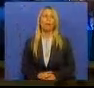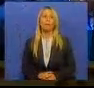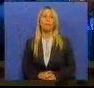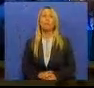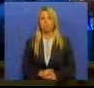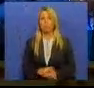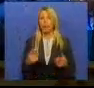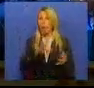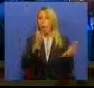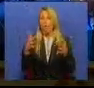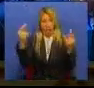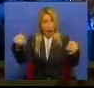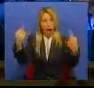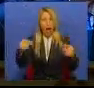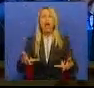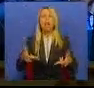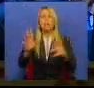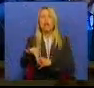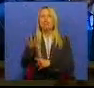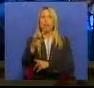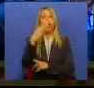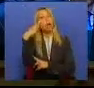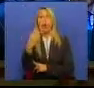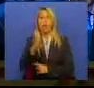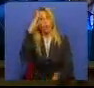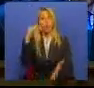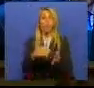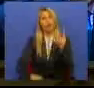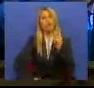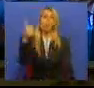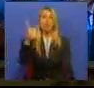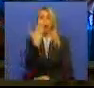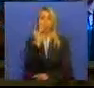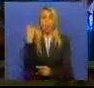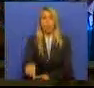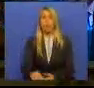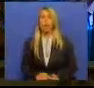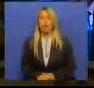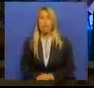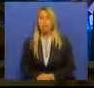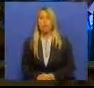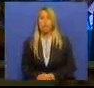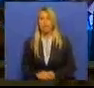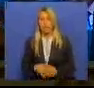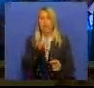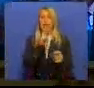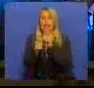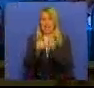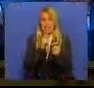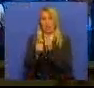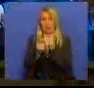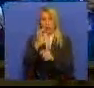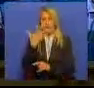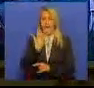há liberdade de escolha, normalmente há melhores resultados para os alunos. A entrevista que queria aqui